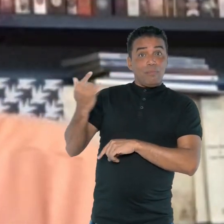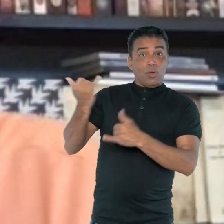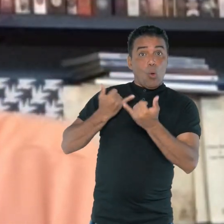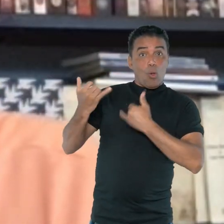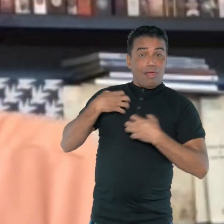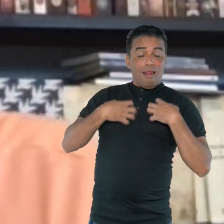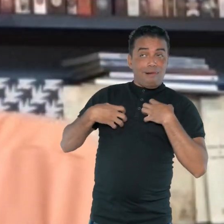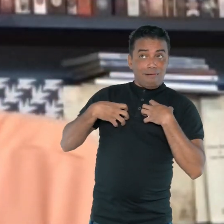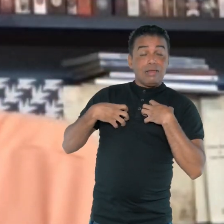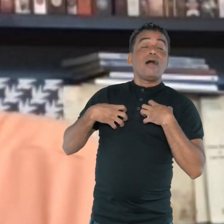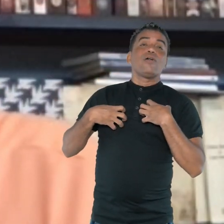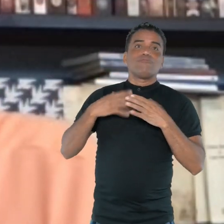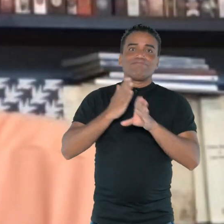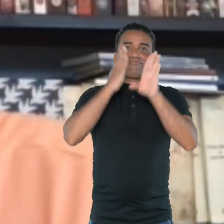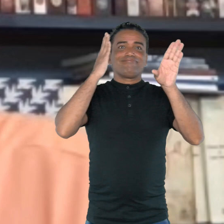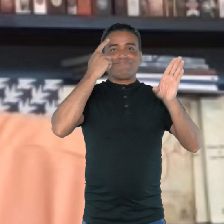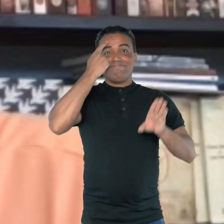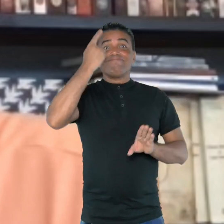assim,